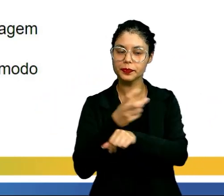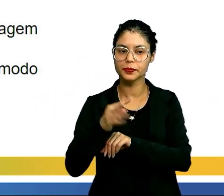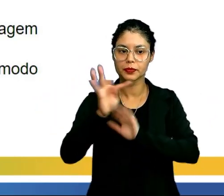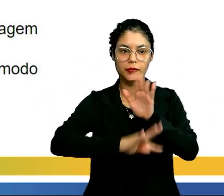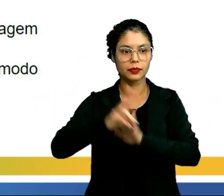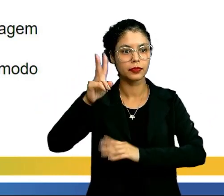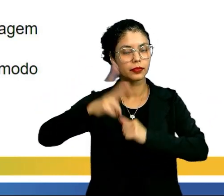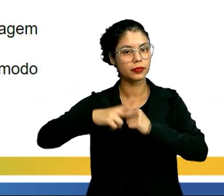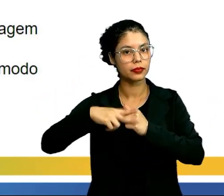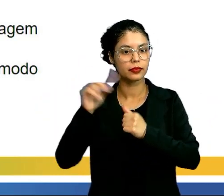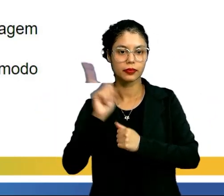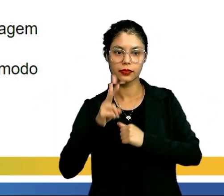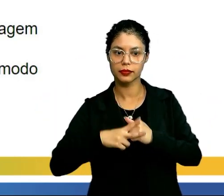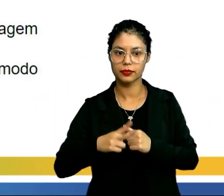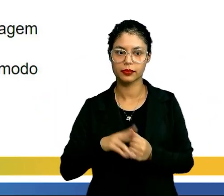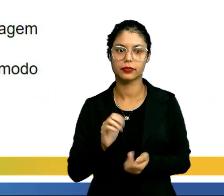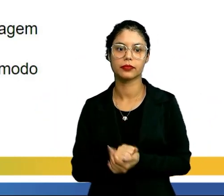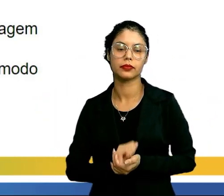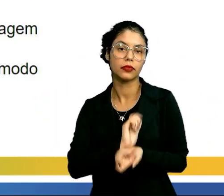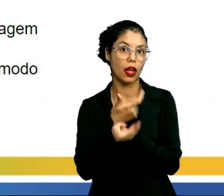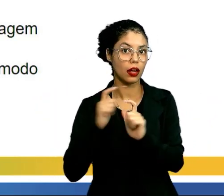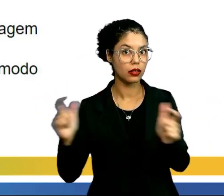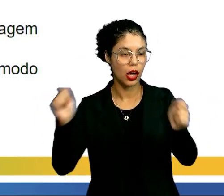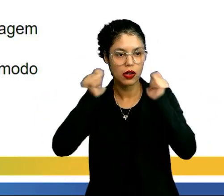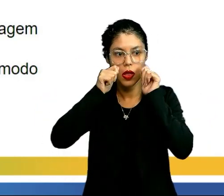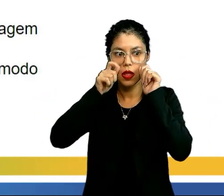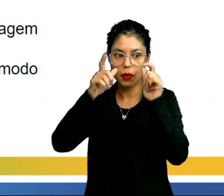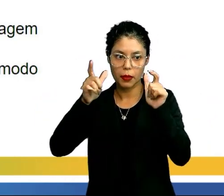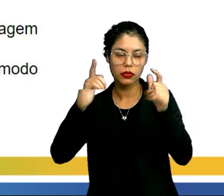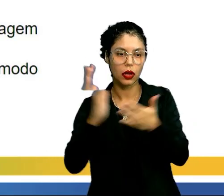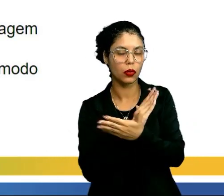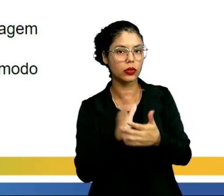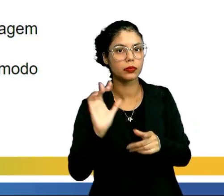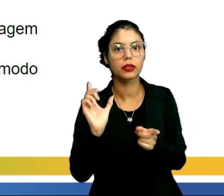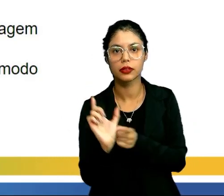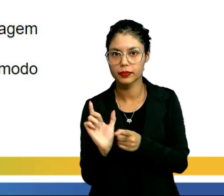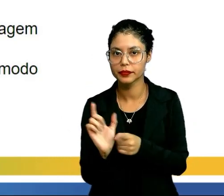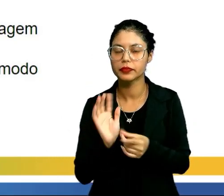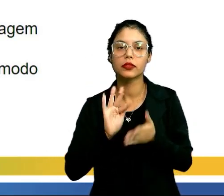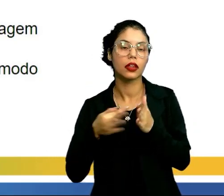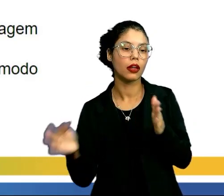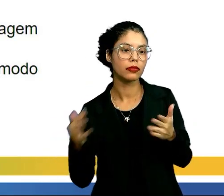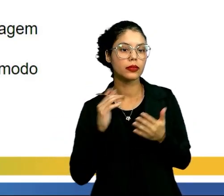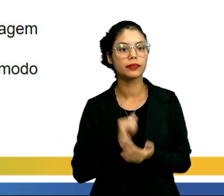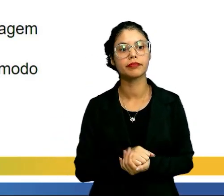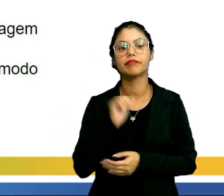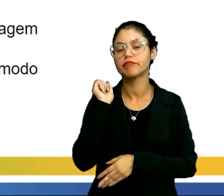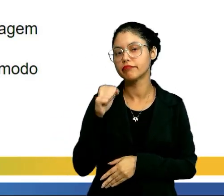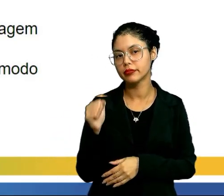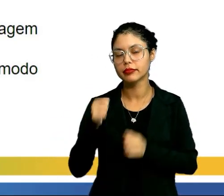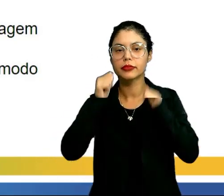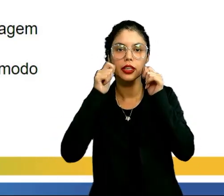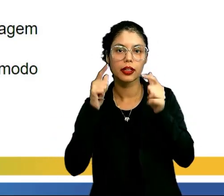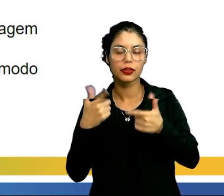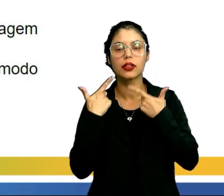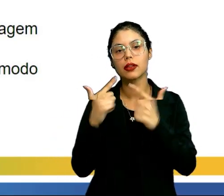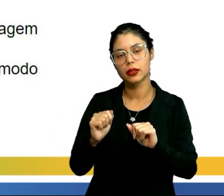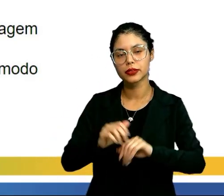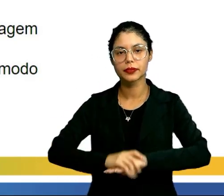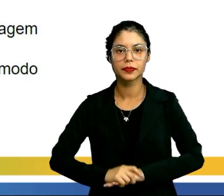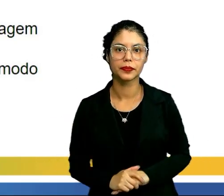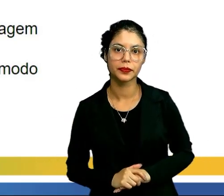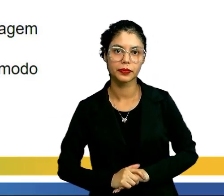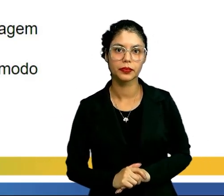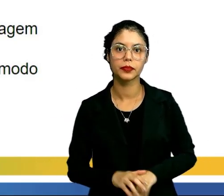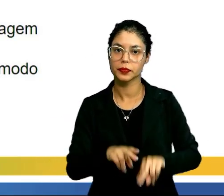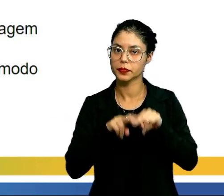aí do texto com linguagem verbal e não verbal. Nós temos ênfase no tamanho de algumas palavras. E sim, é uma função apelativa da